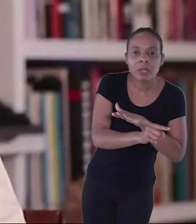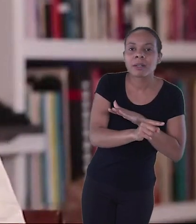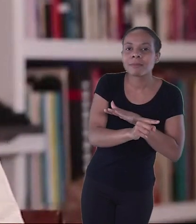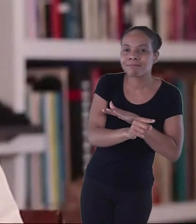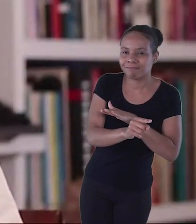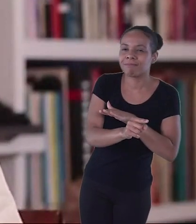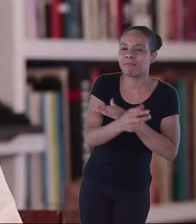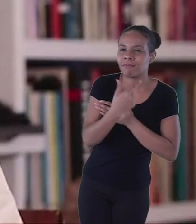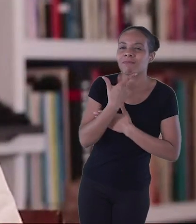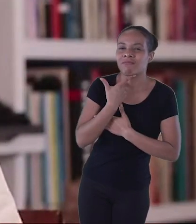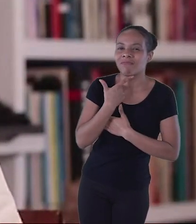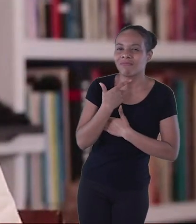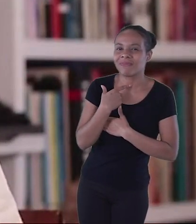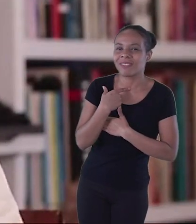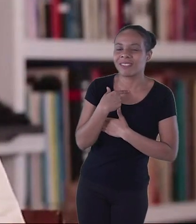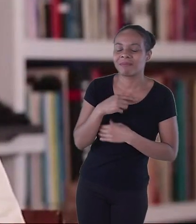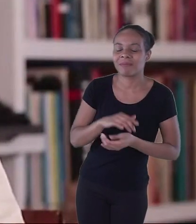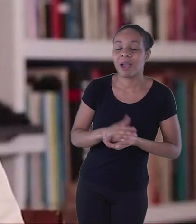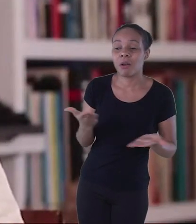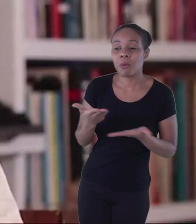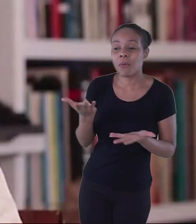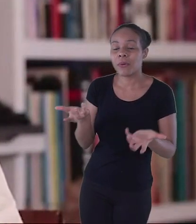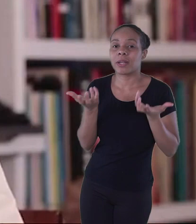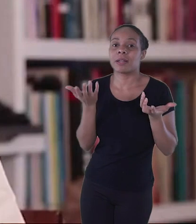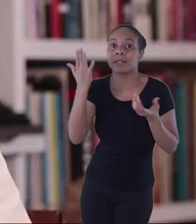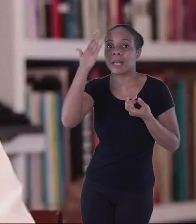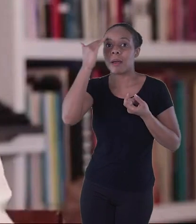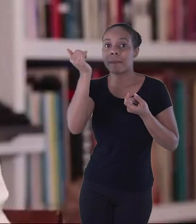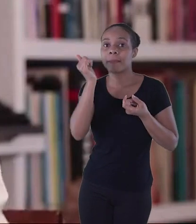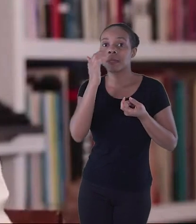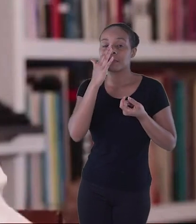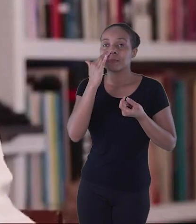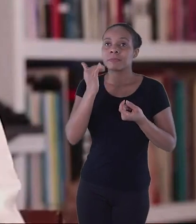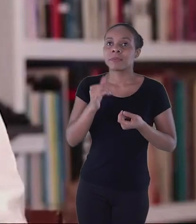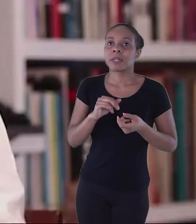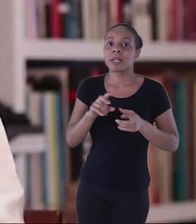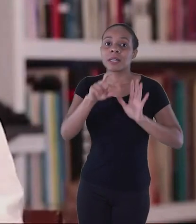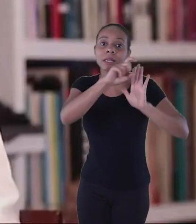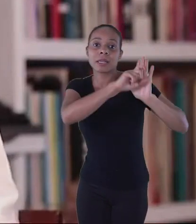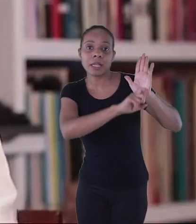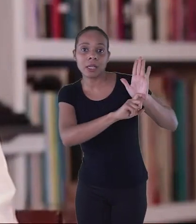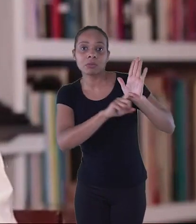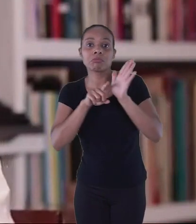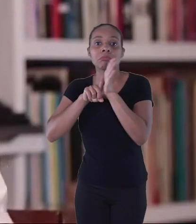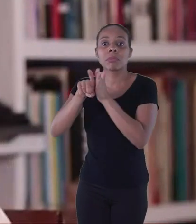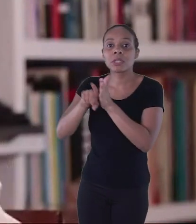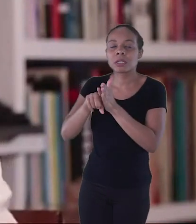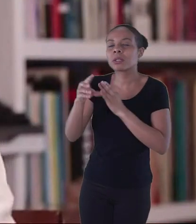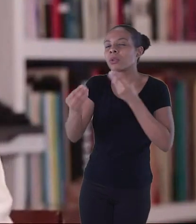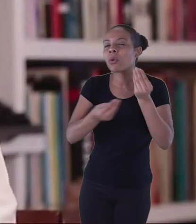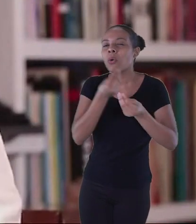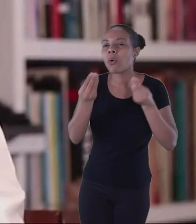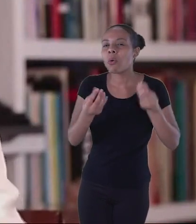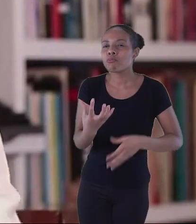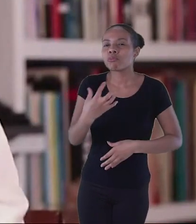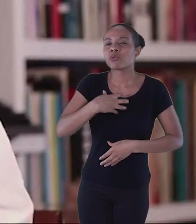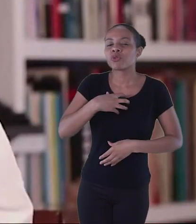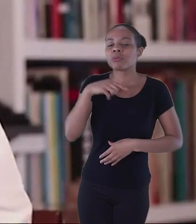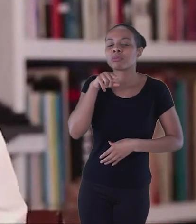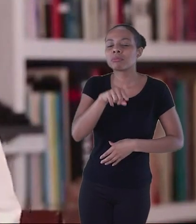de vista de pesquisa e texto mesmo. Como é que vocês chegaram nesse formato? Porque uma coisa é